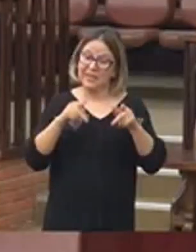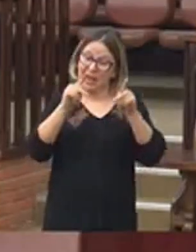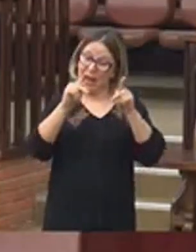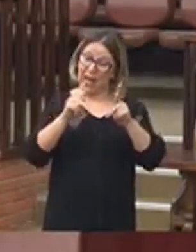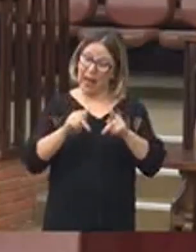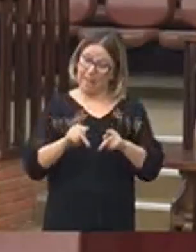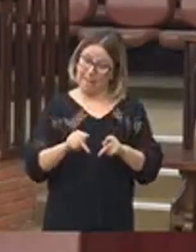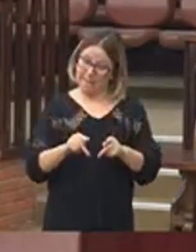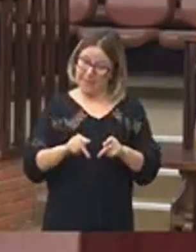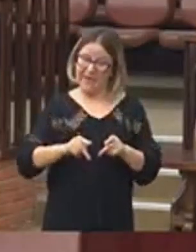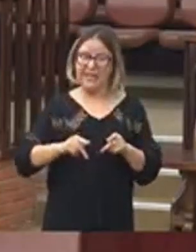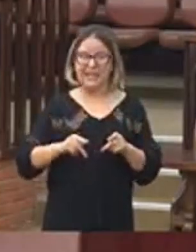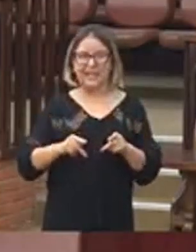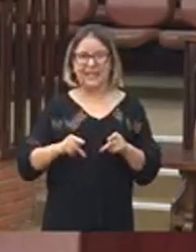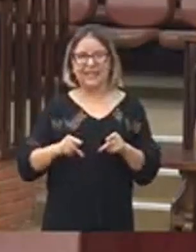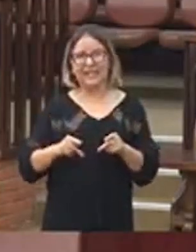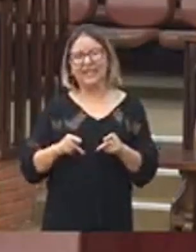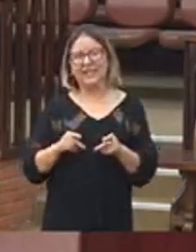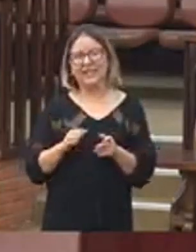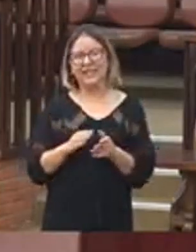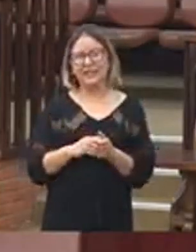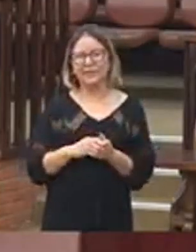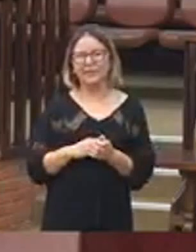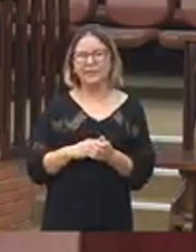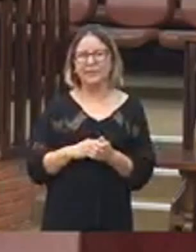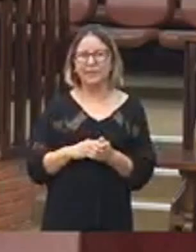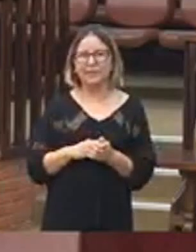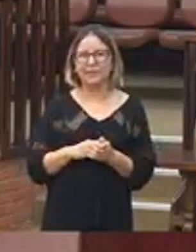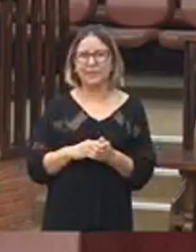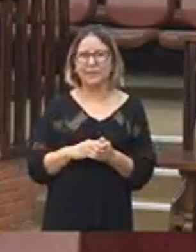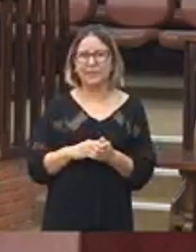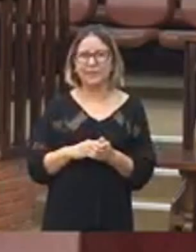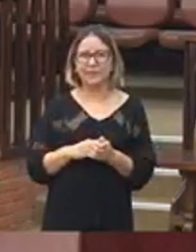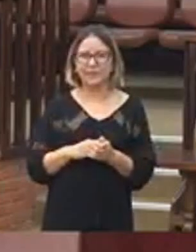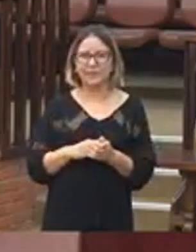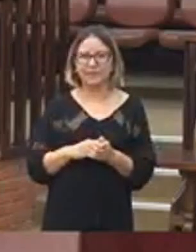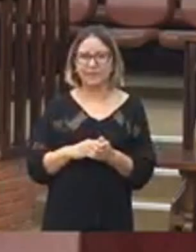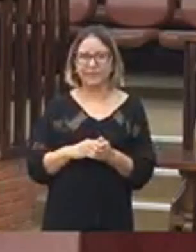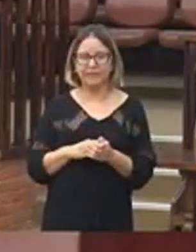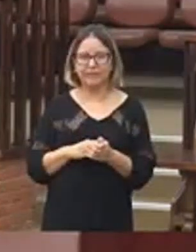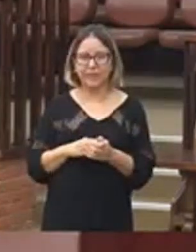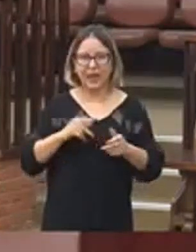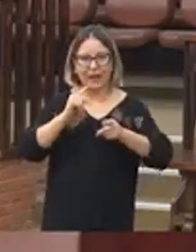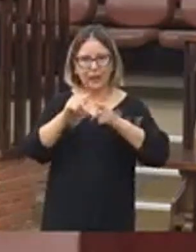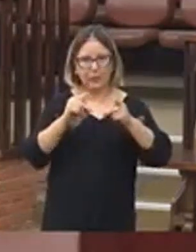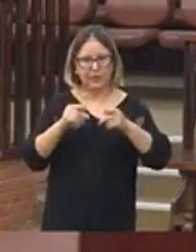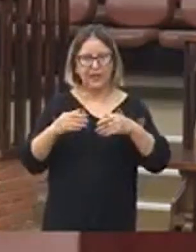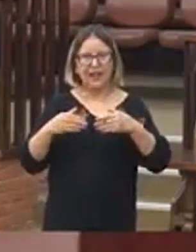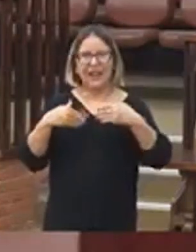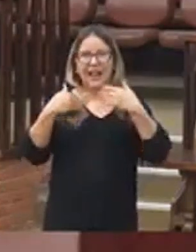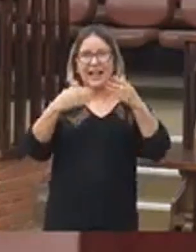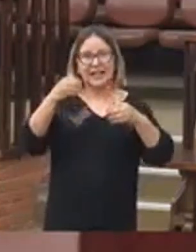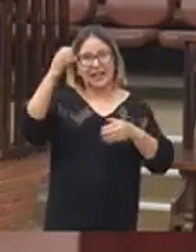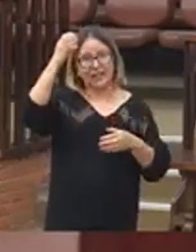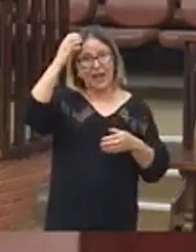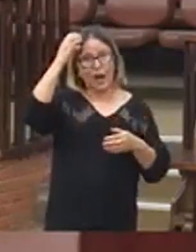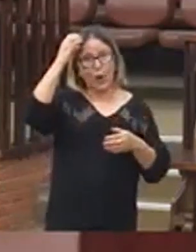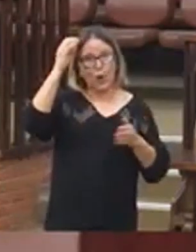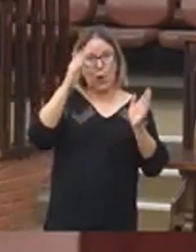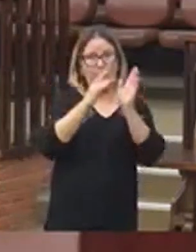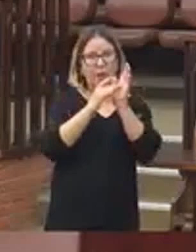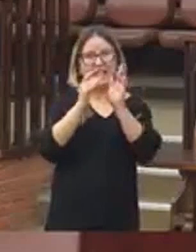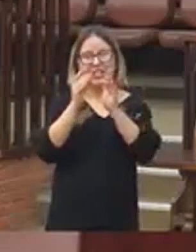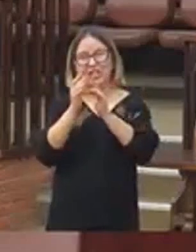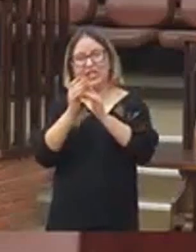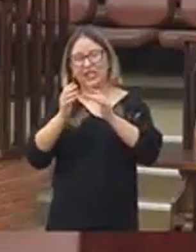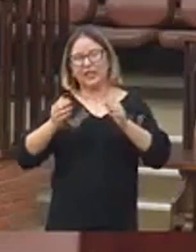emocional. Jesus era culpado assim, como Deus era culpado do pecado